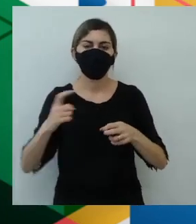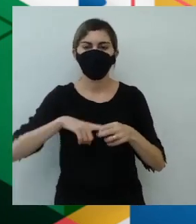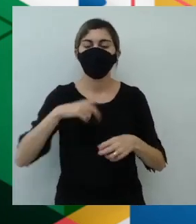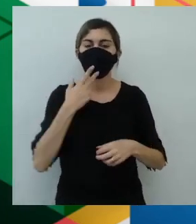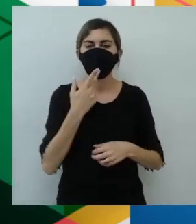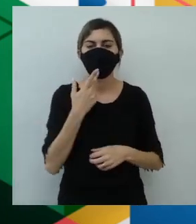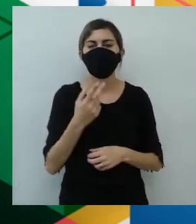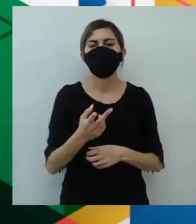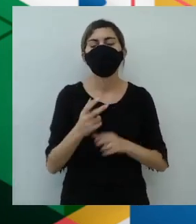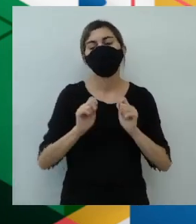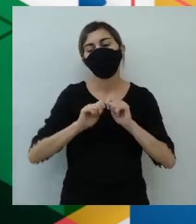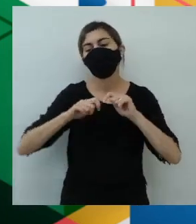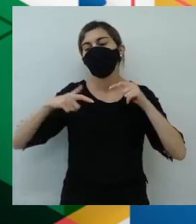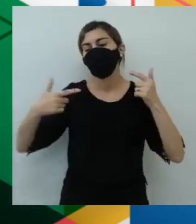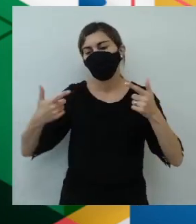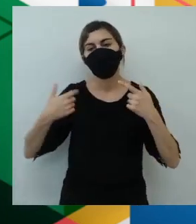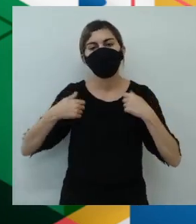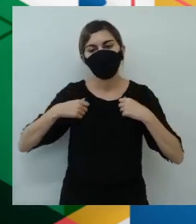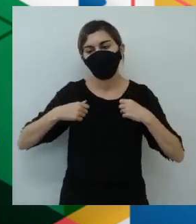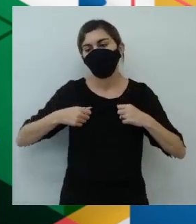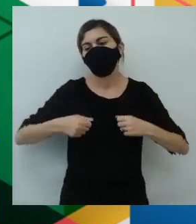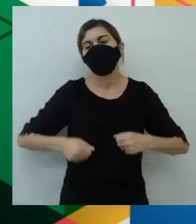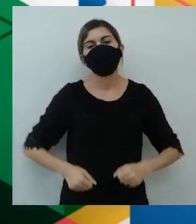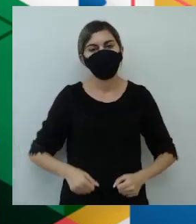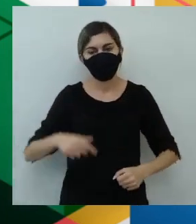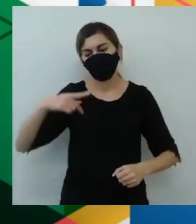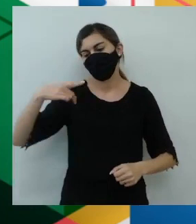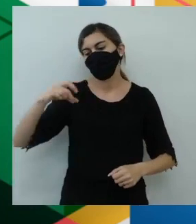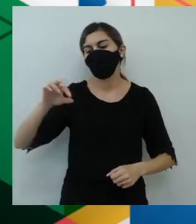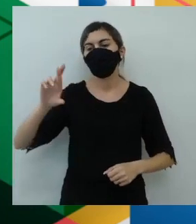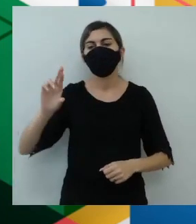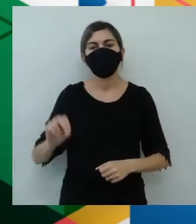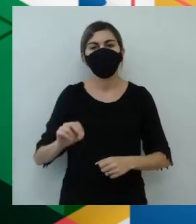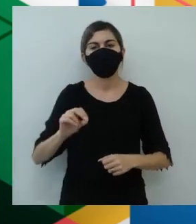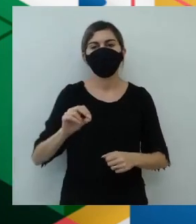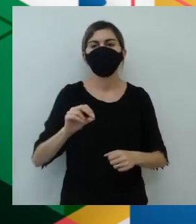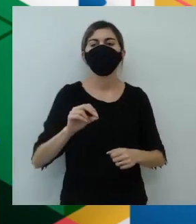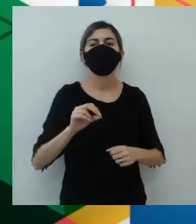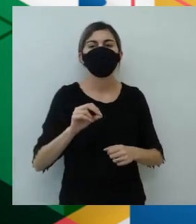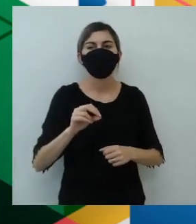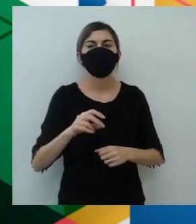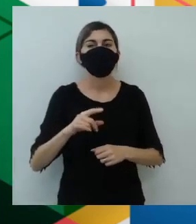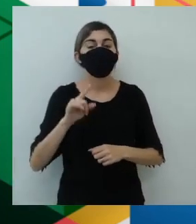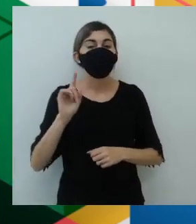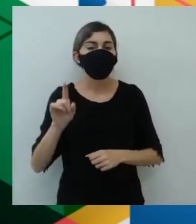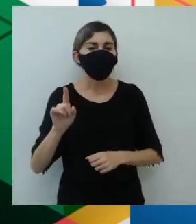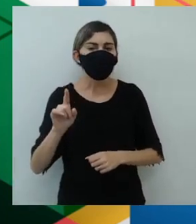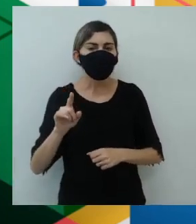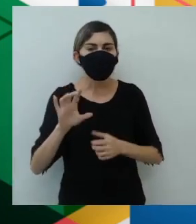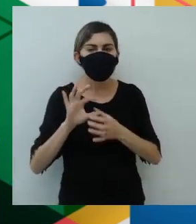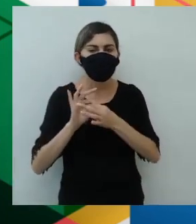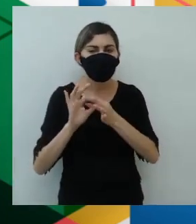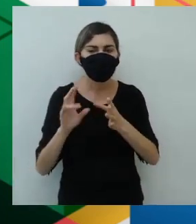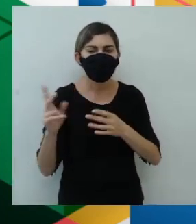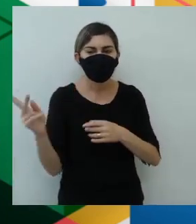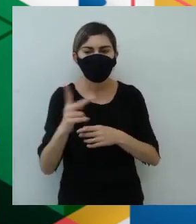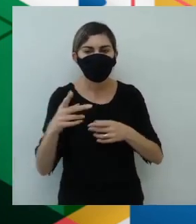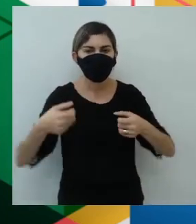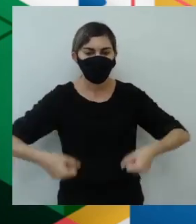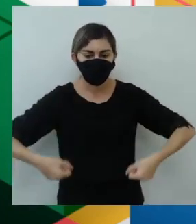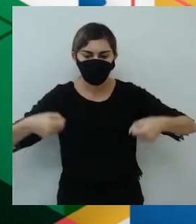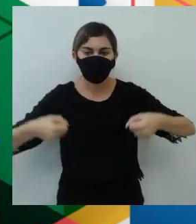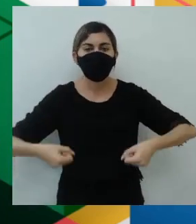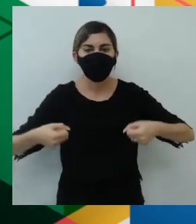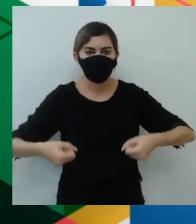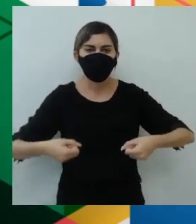falar, é claro que eu visto. E Pedro diz, olha a rubrica agora, rubrica, deixa as 2 malas